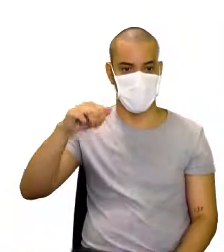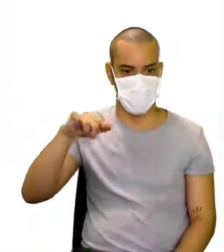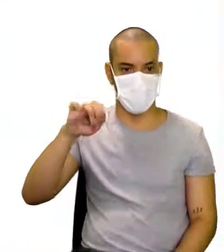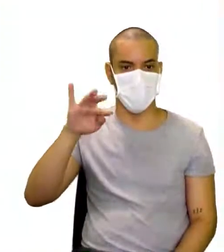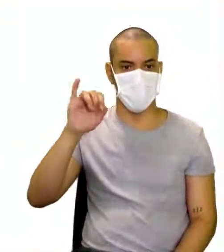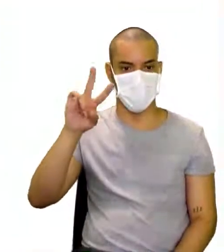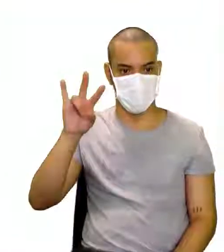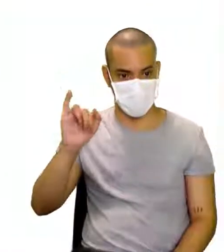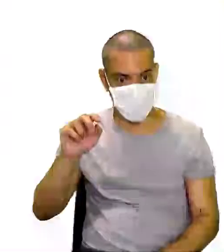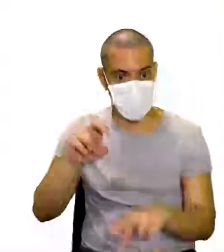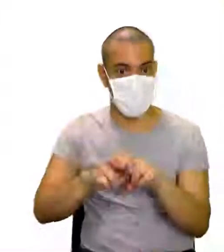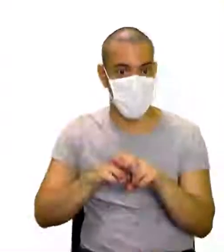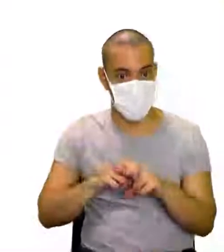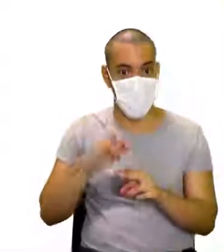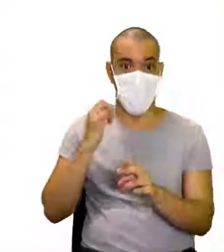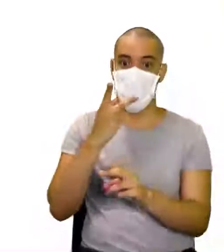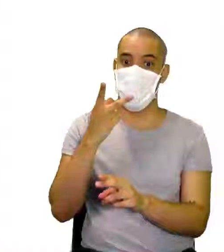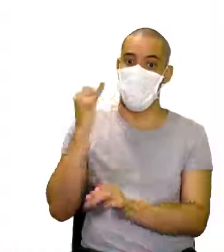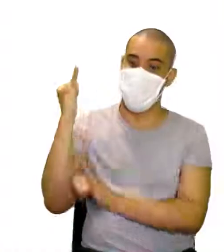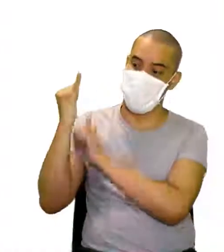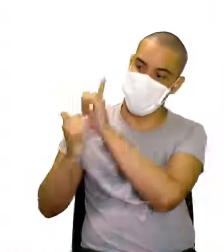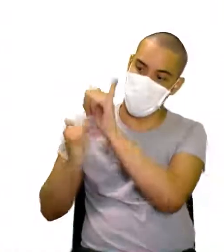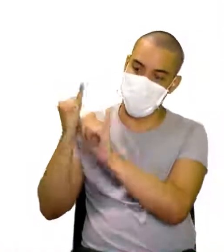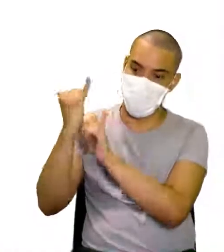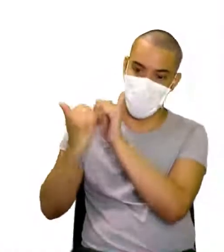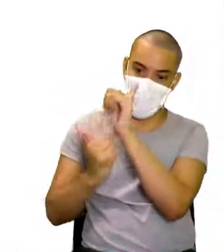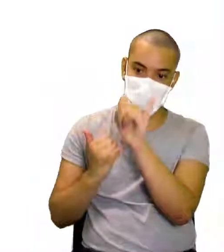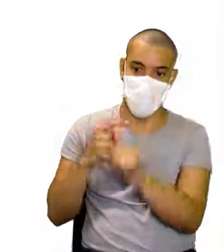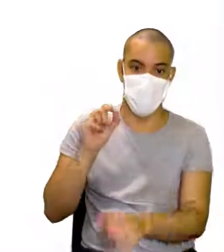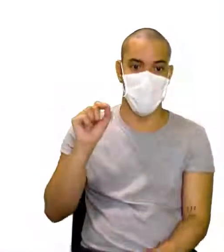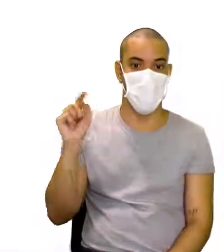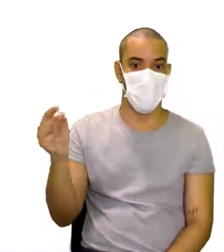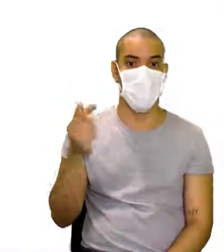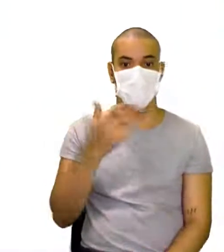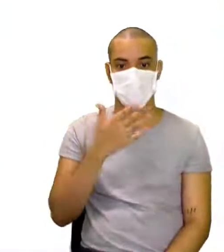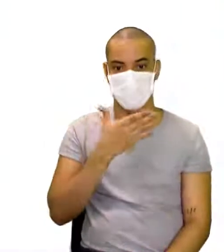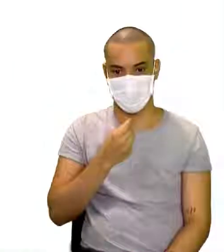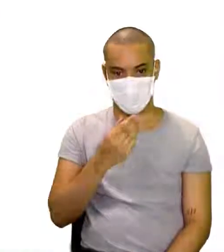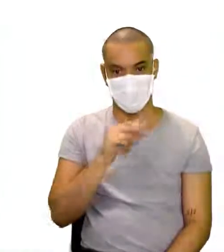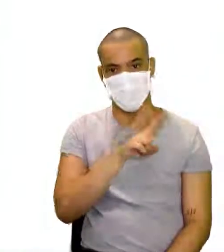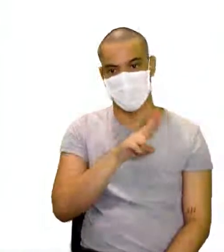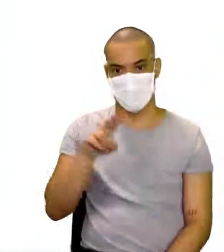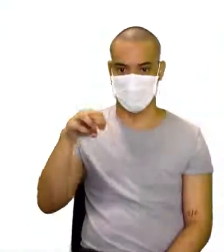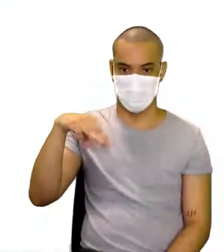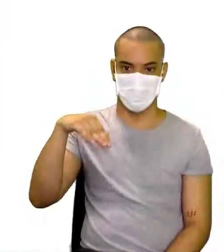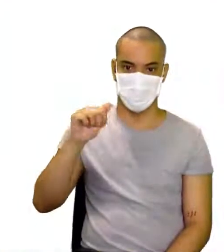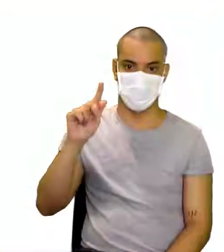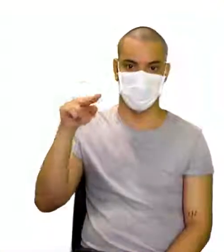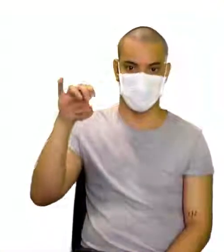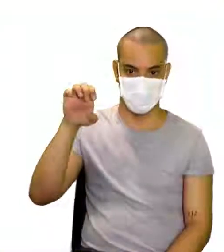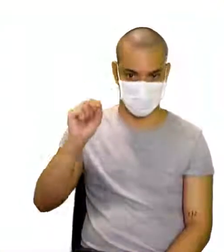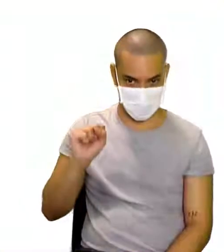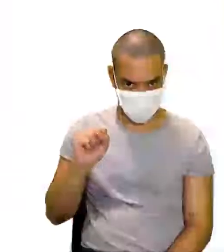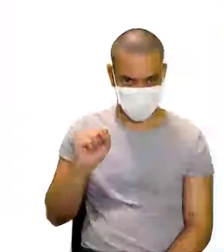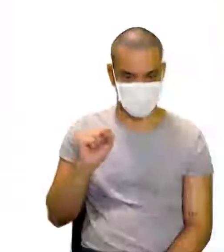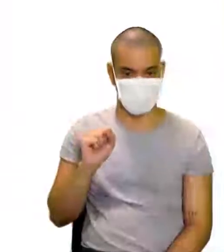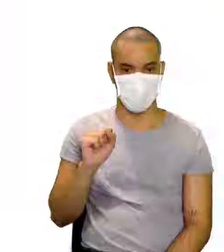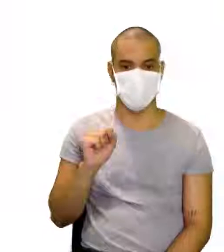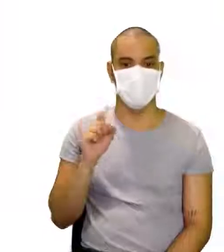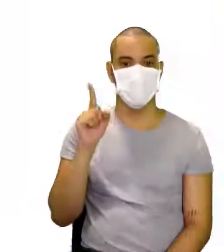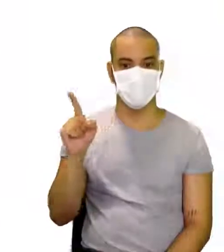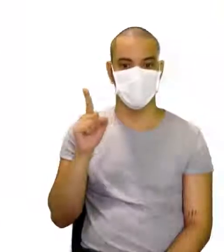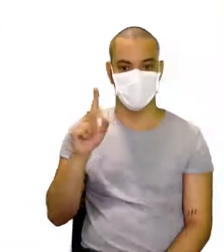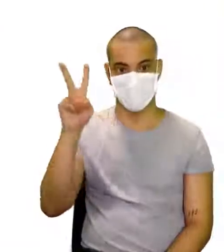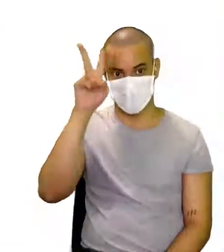Então, aqui reza a lenda que esse pastor de ovelhas aqui, o nome dele Magnes, né? Lembra que